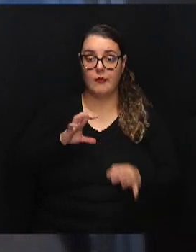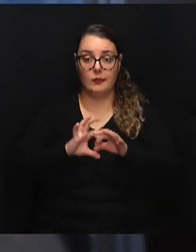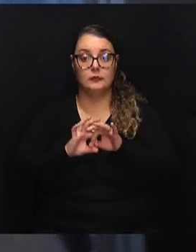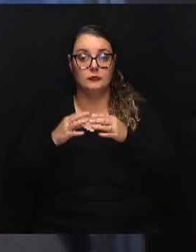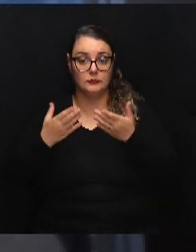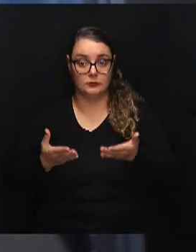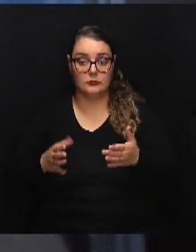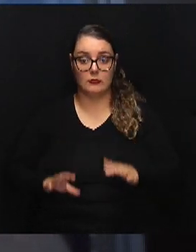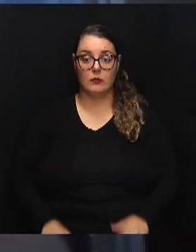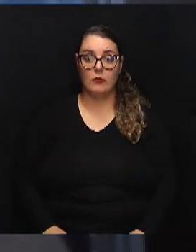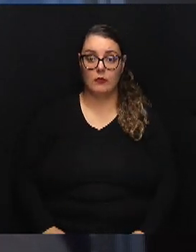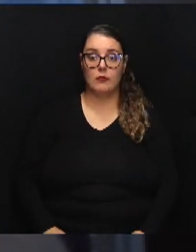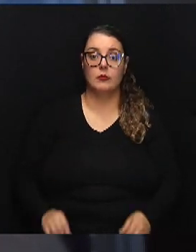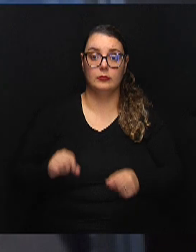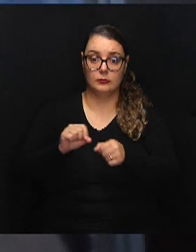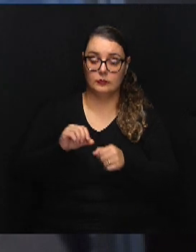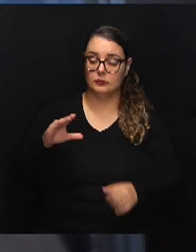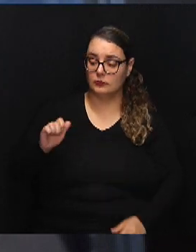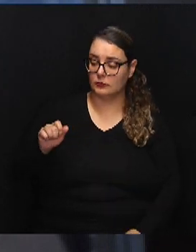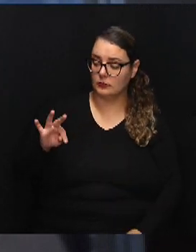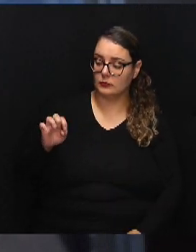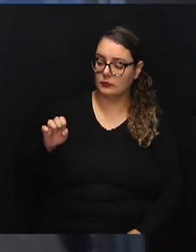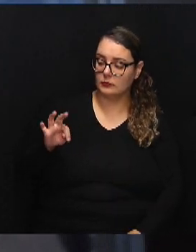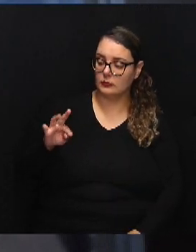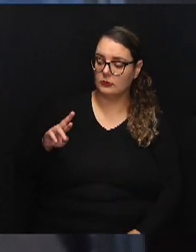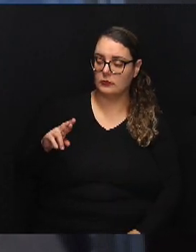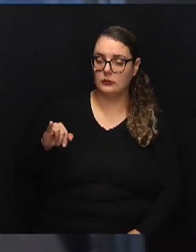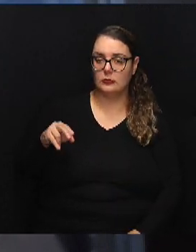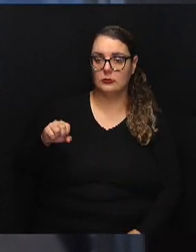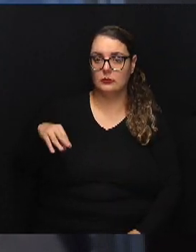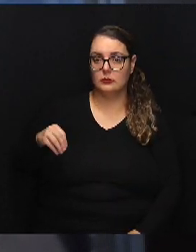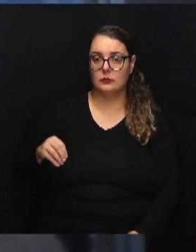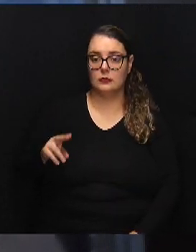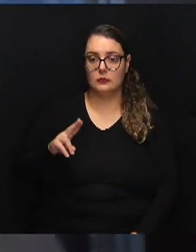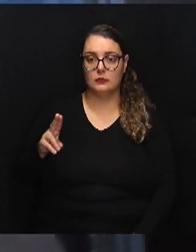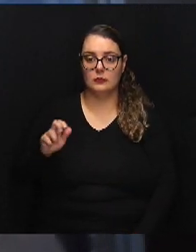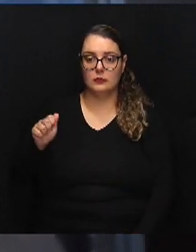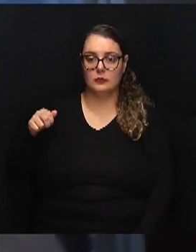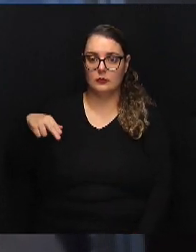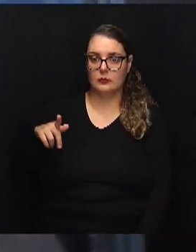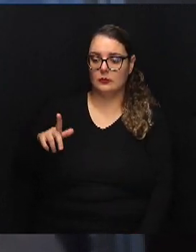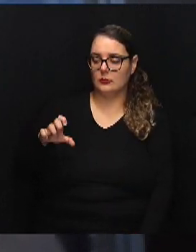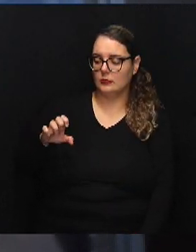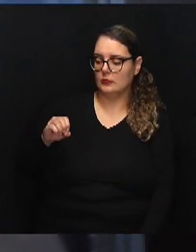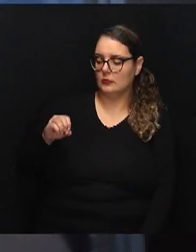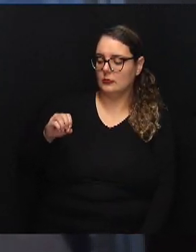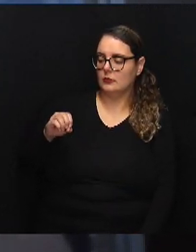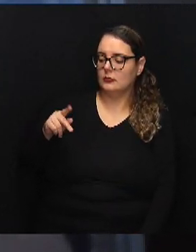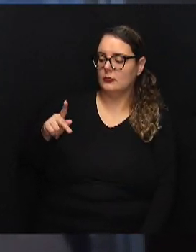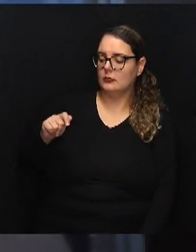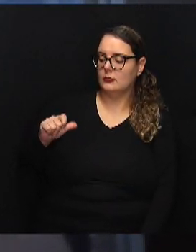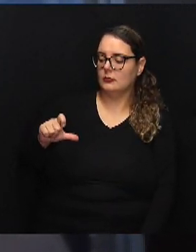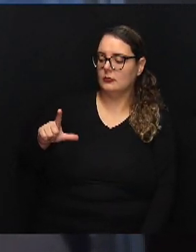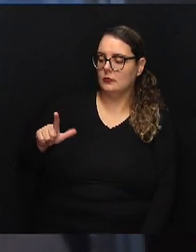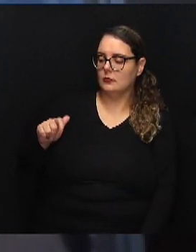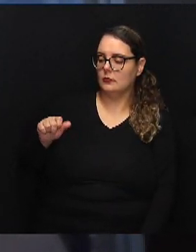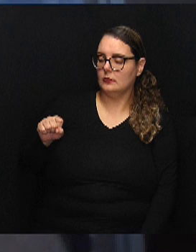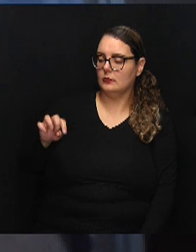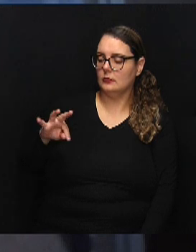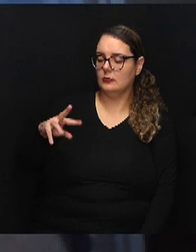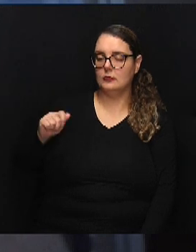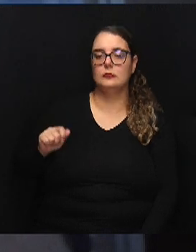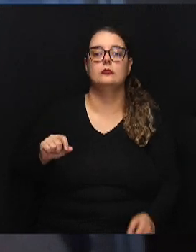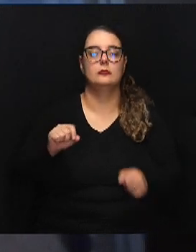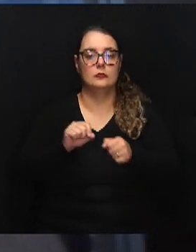disponibilidade de fazer o cateterismo e desobstruir, essa desobstrução chama angioplastia, né? Então, a gente realiza,